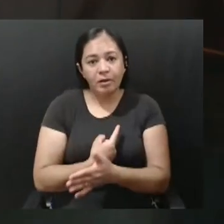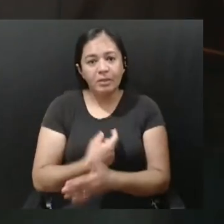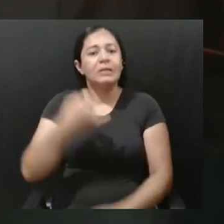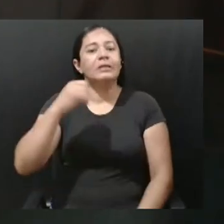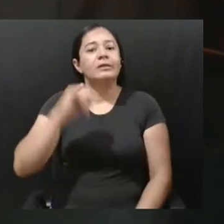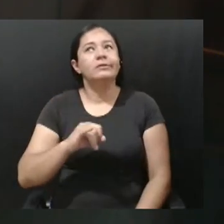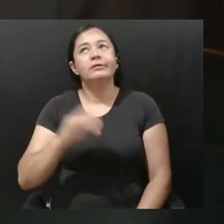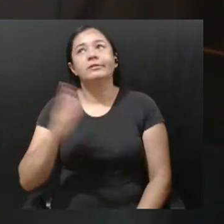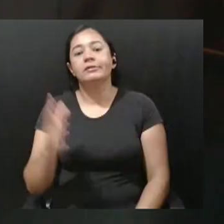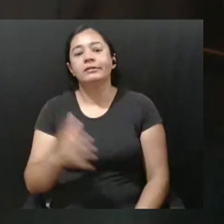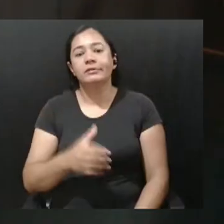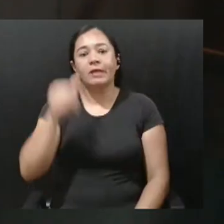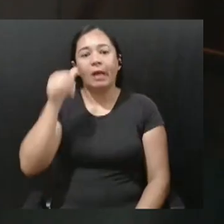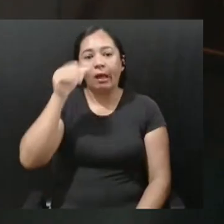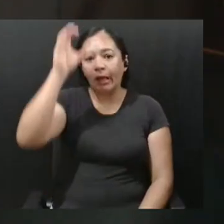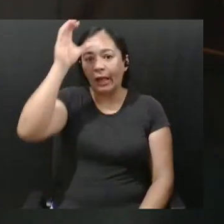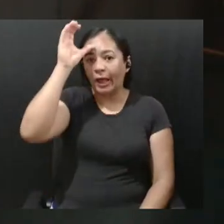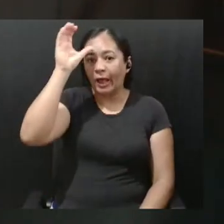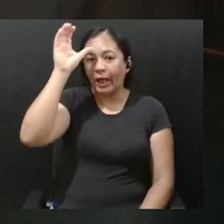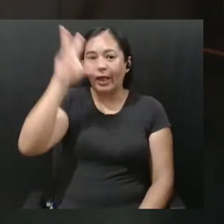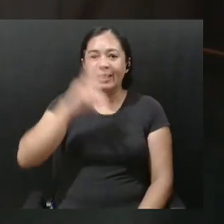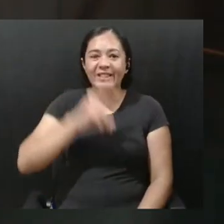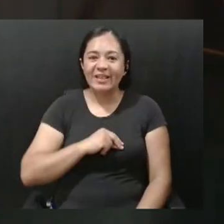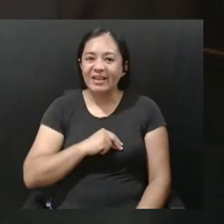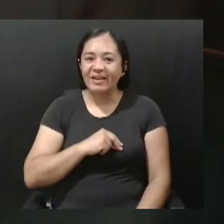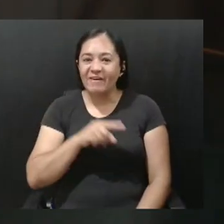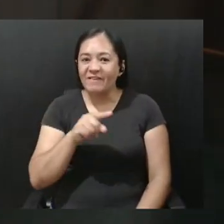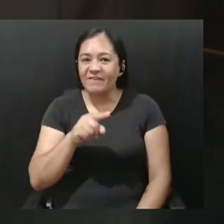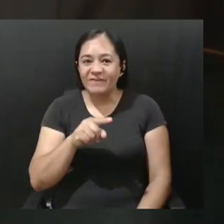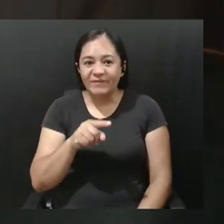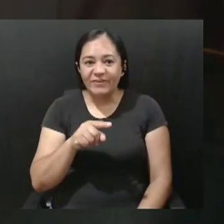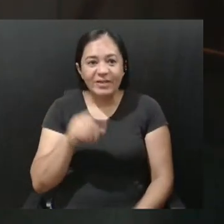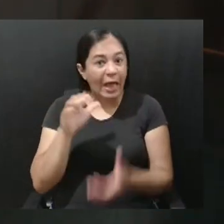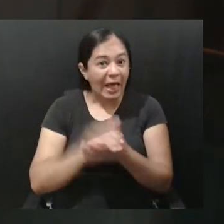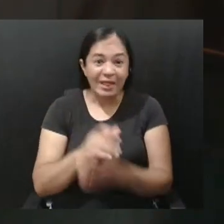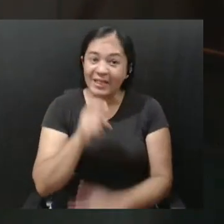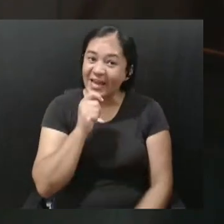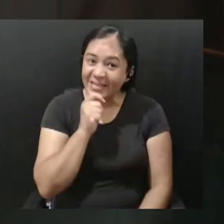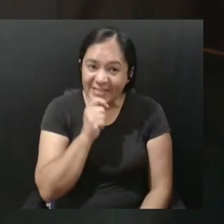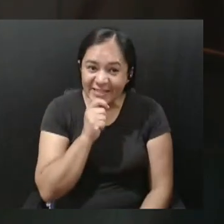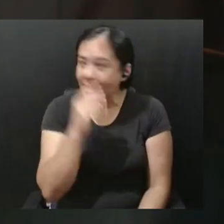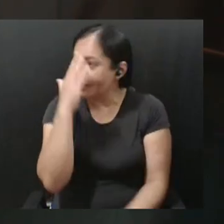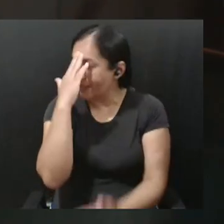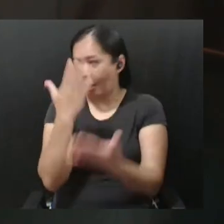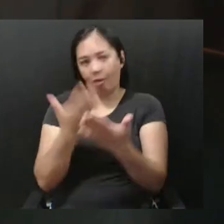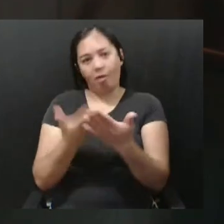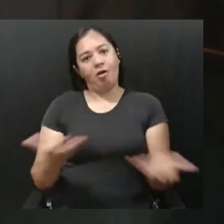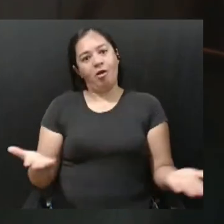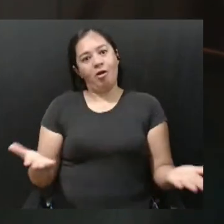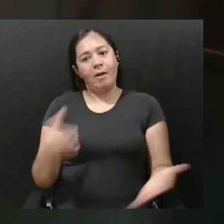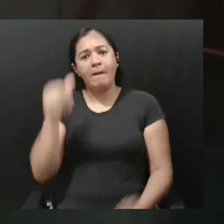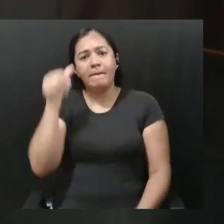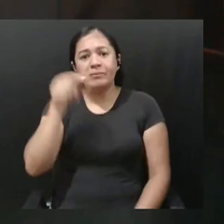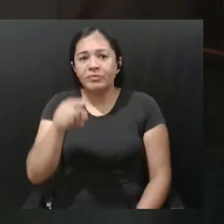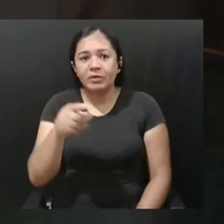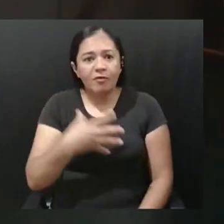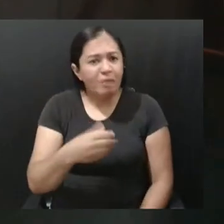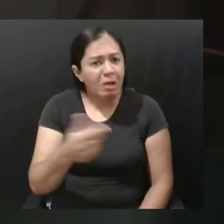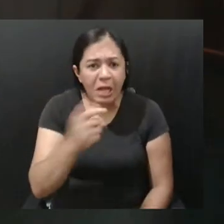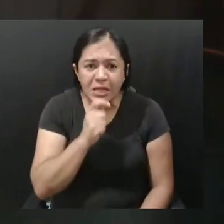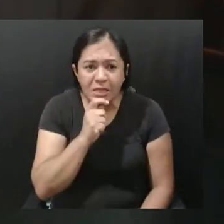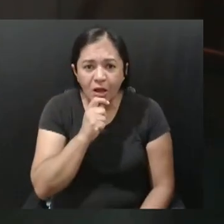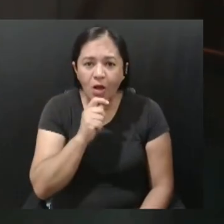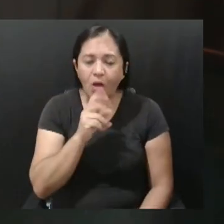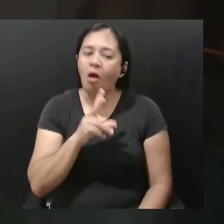assim: nossa, mas você ainda não casou? Não acredito, menina, mas você não tem filho ainda? Olha, o seu tempo